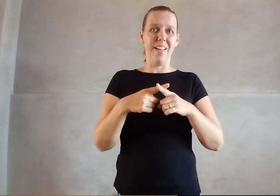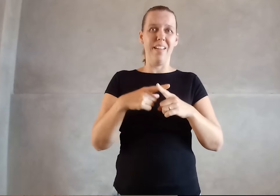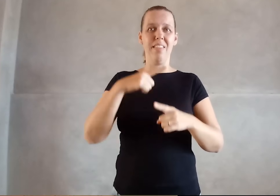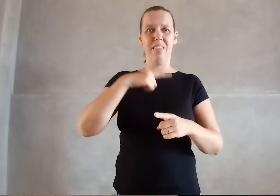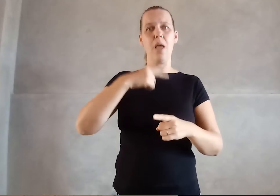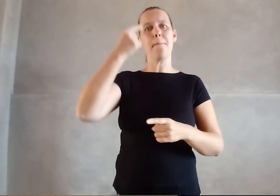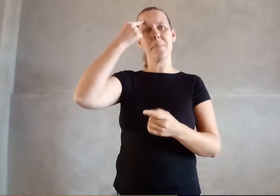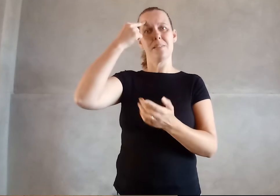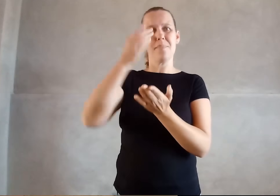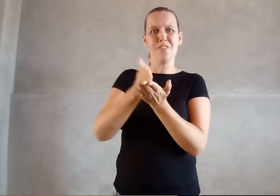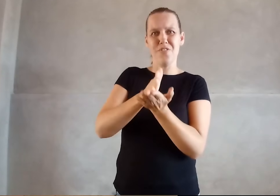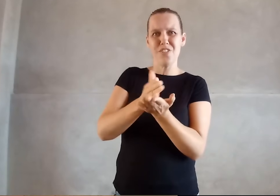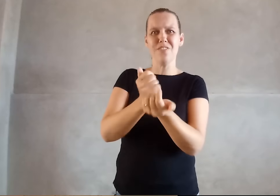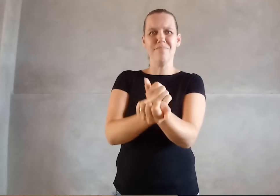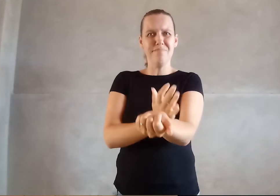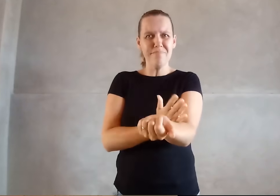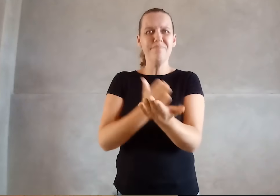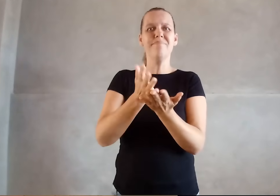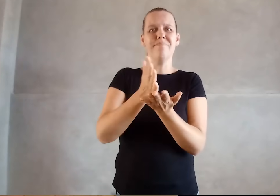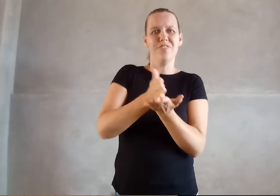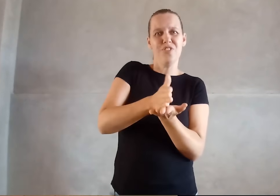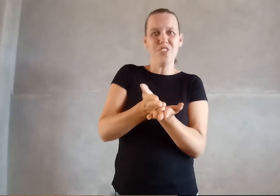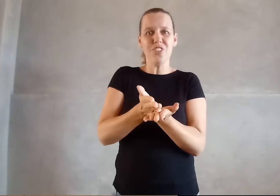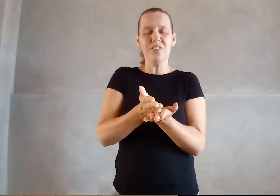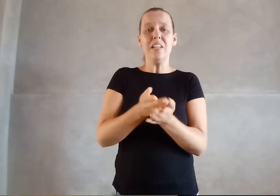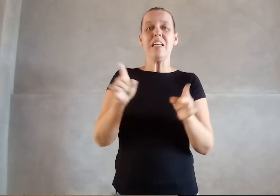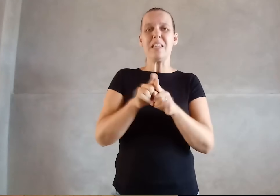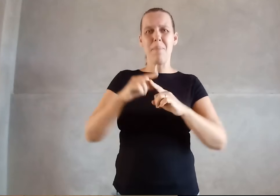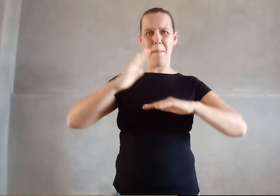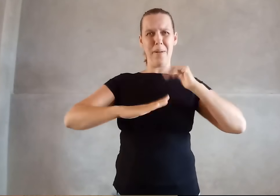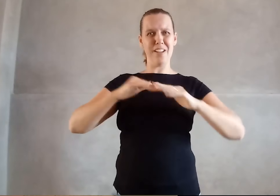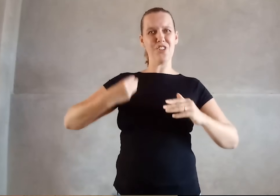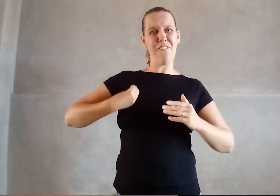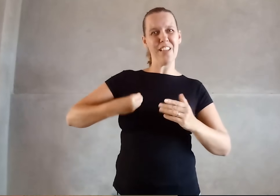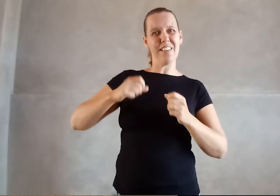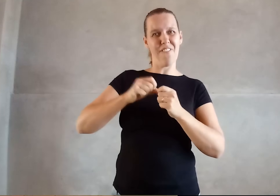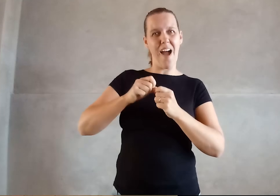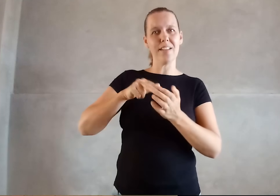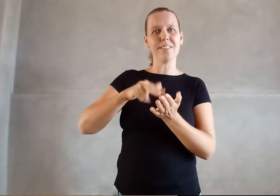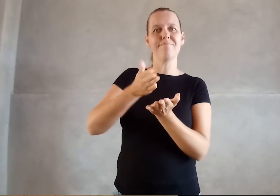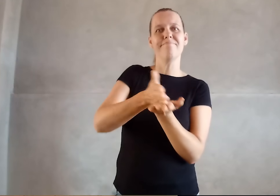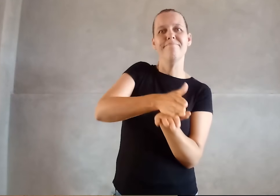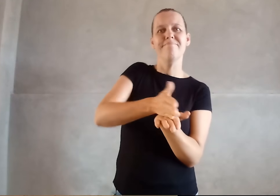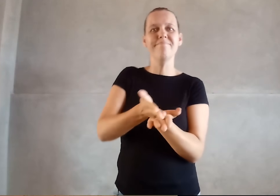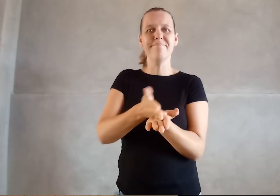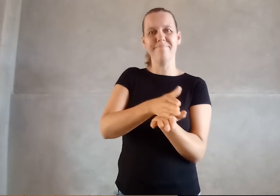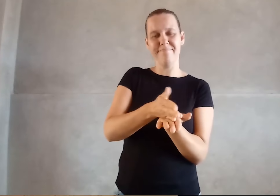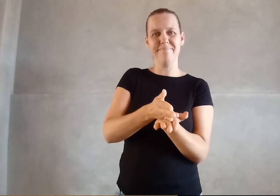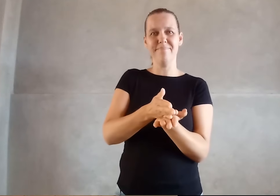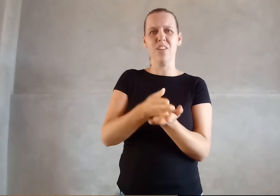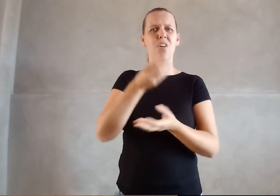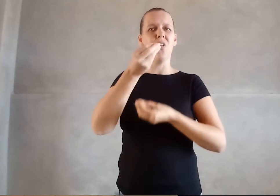é instável em todas as coisas. E aqui há uma explicação muito profunda, talvez para a sua vida e para a minha vida,